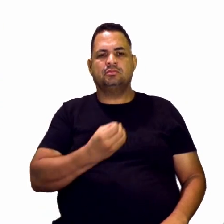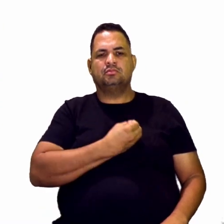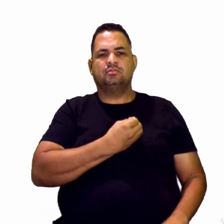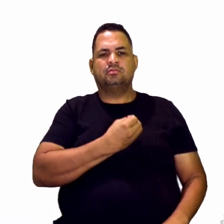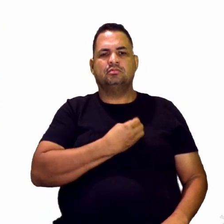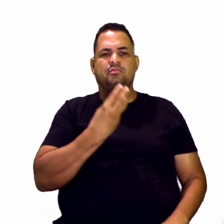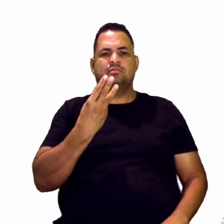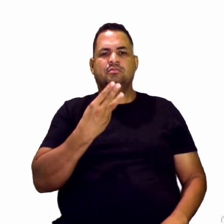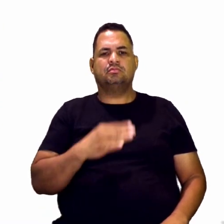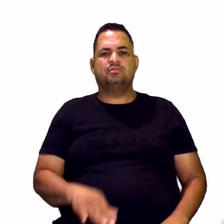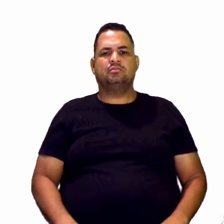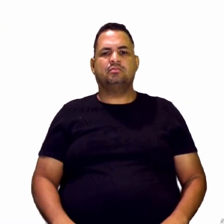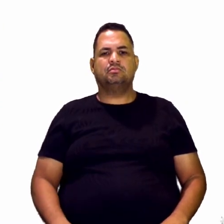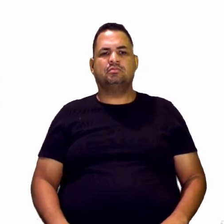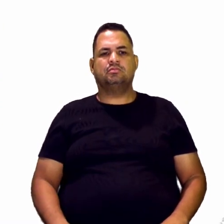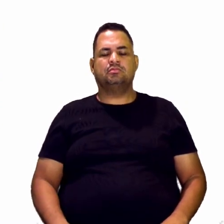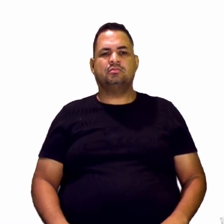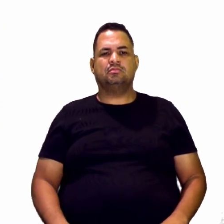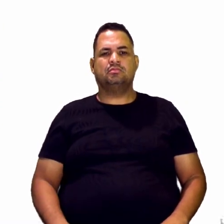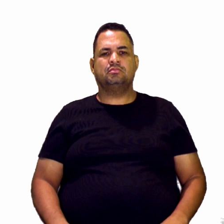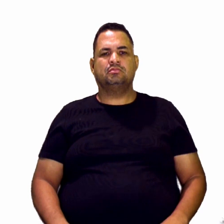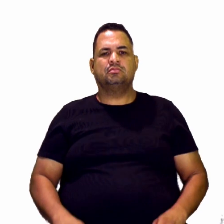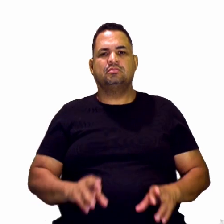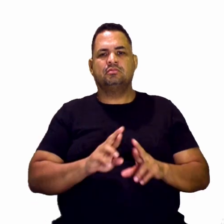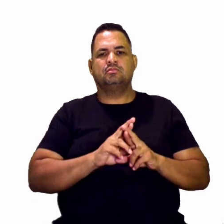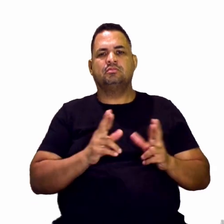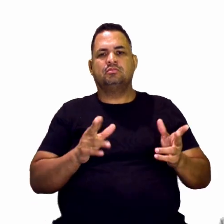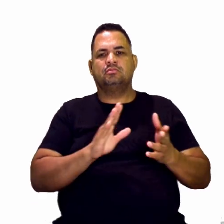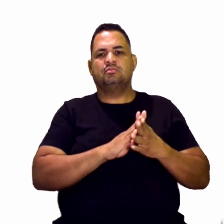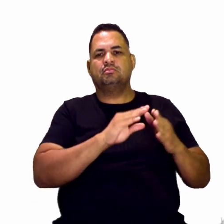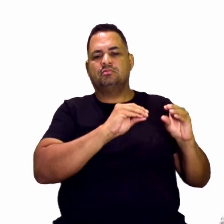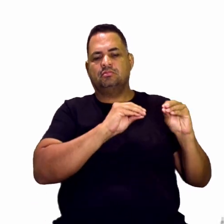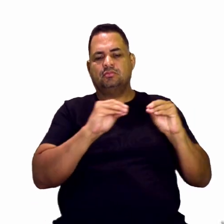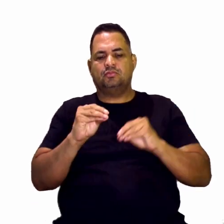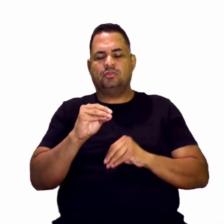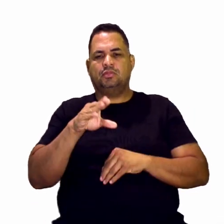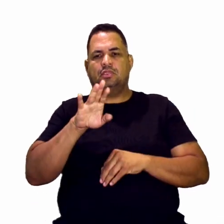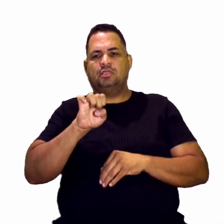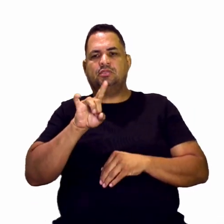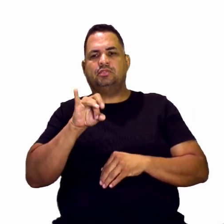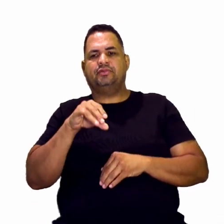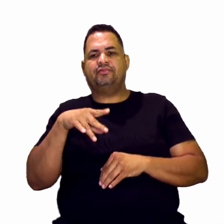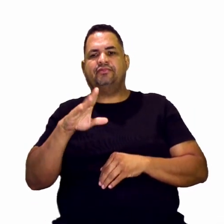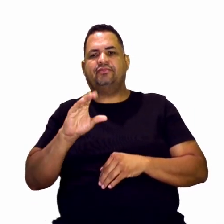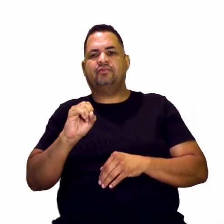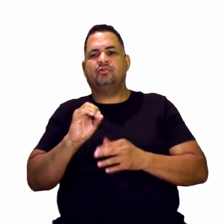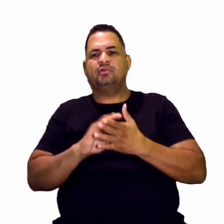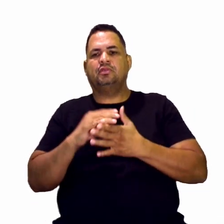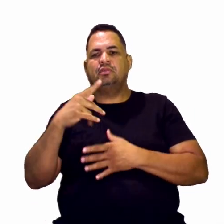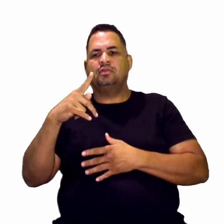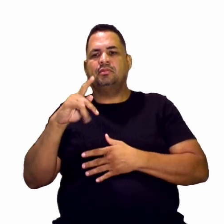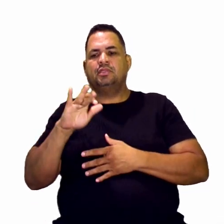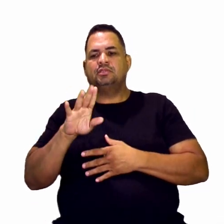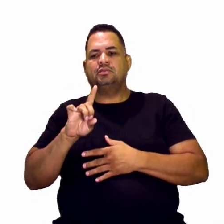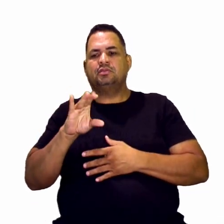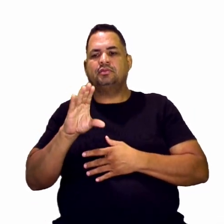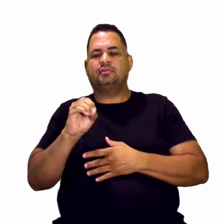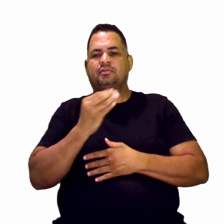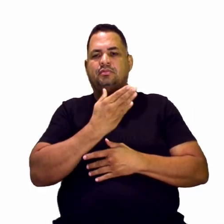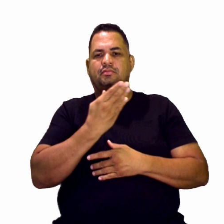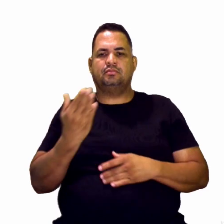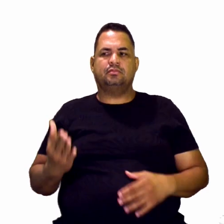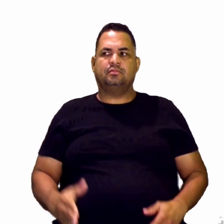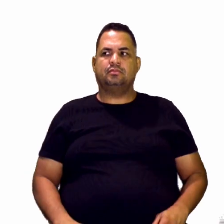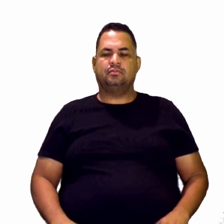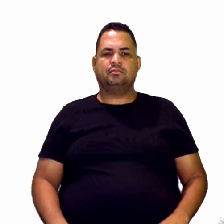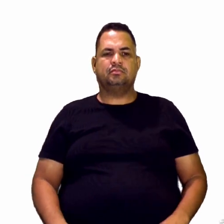3. Eita, que tá tudo respondido. Diferencia o transporte ativo e passivo. Isso aqui não tem muito mistério, pessoal, tá? Isso aqui é